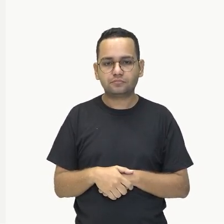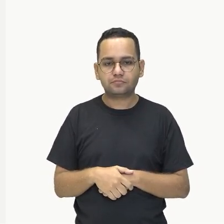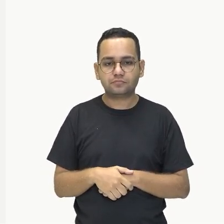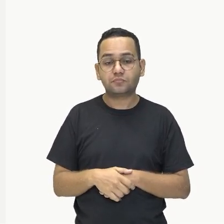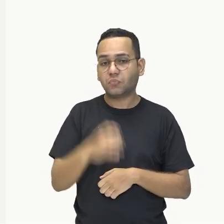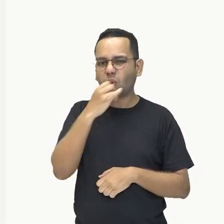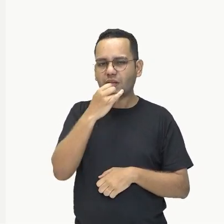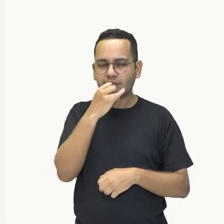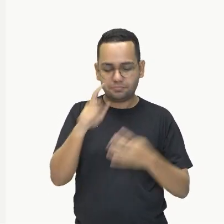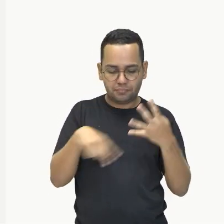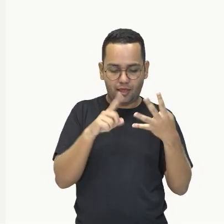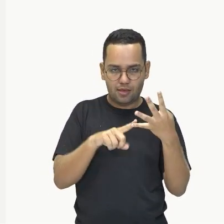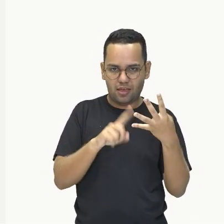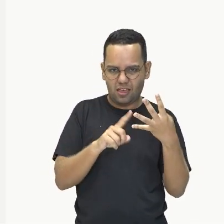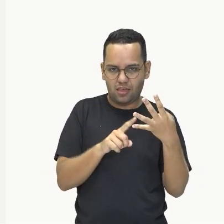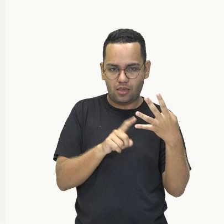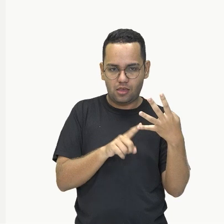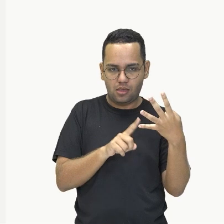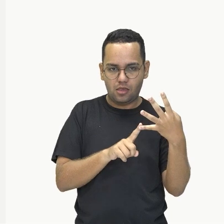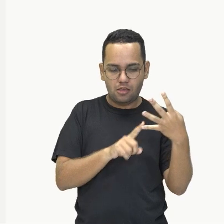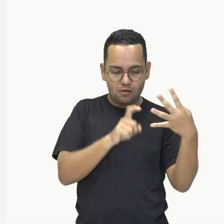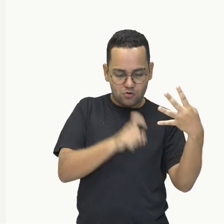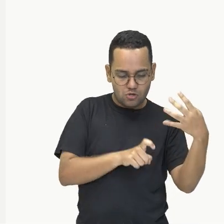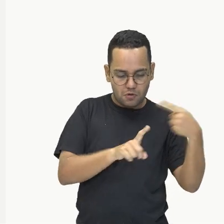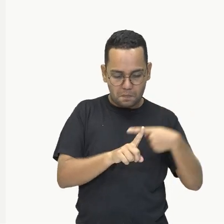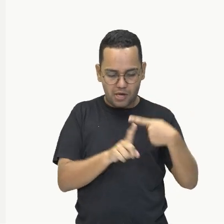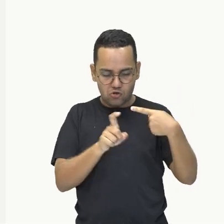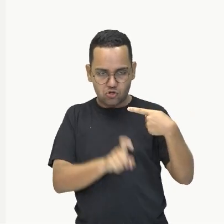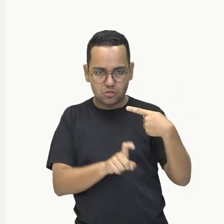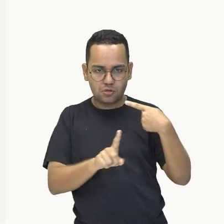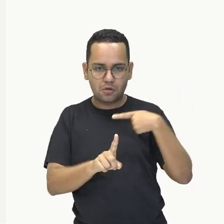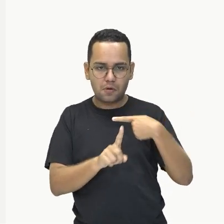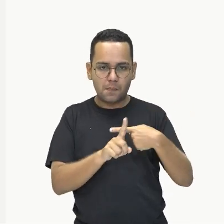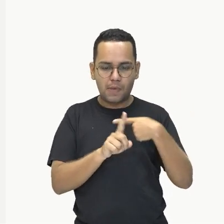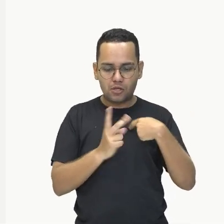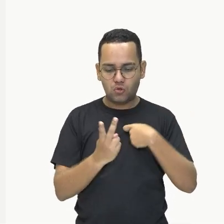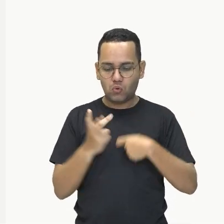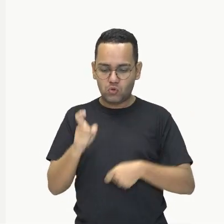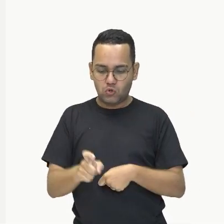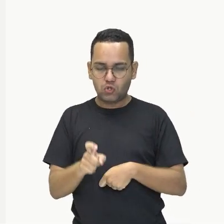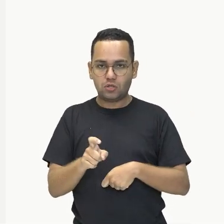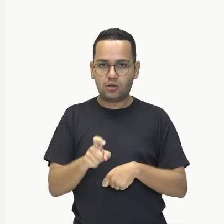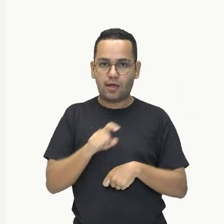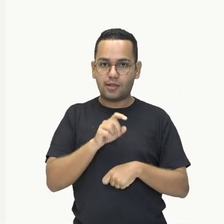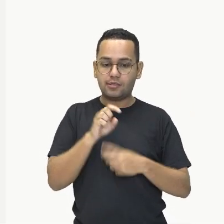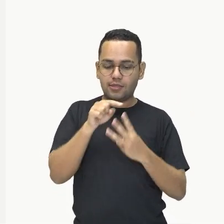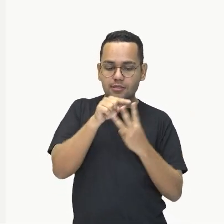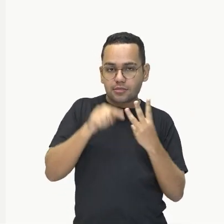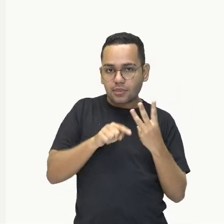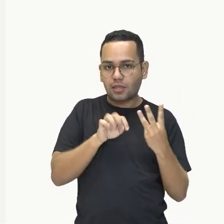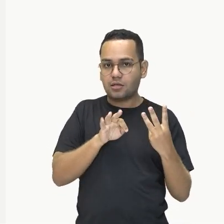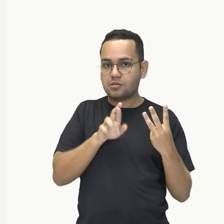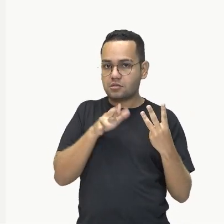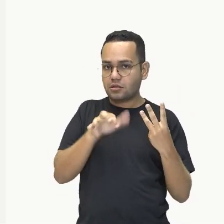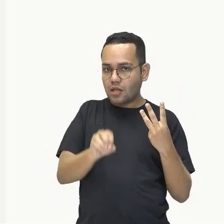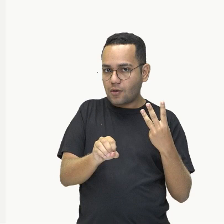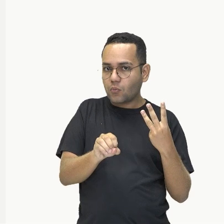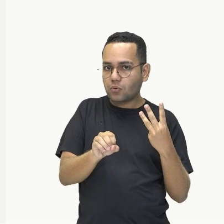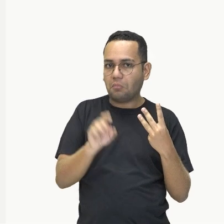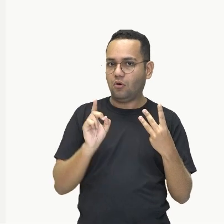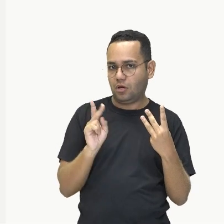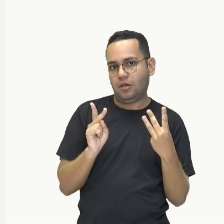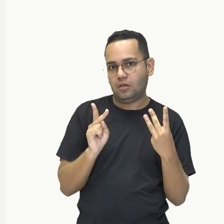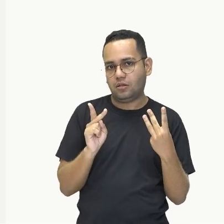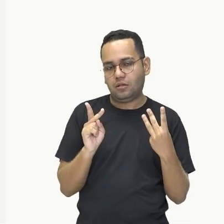trinômio. Observe aqui, ó, x mais 2x. Eu possuo 3 termos? Inicialmente